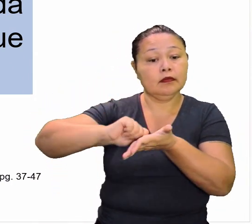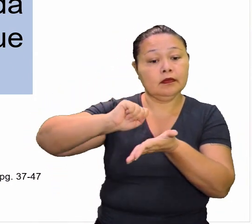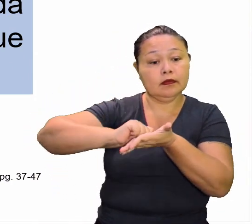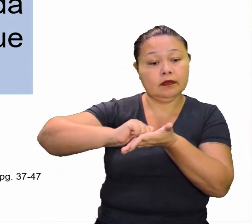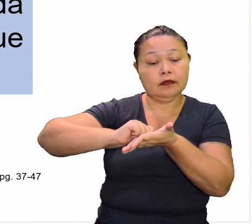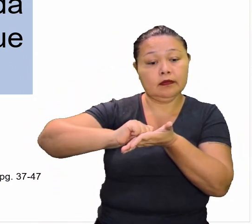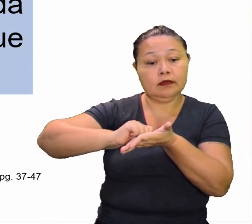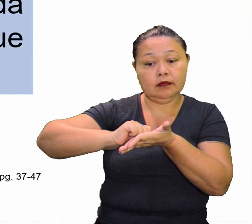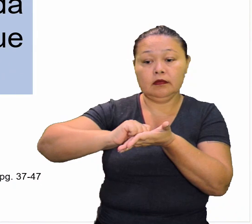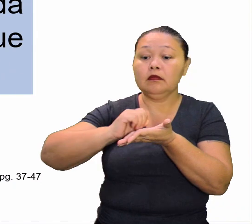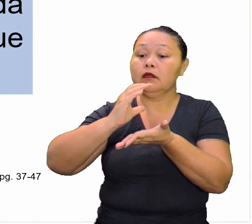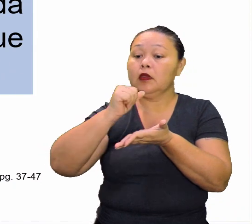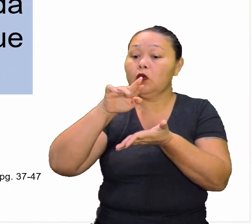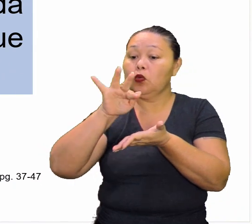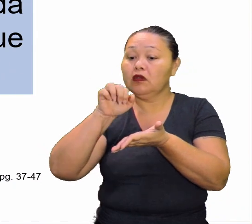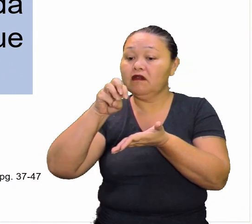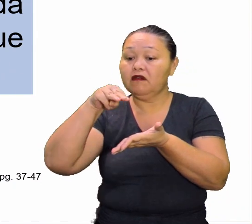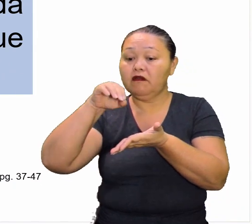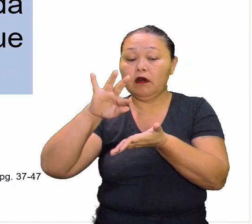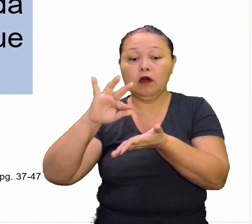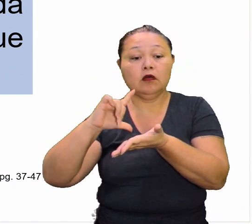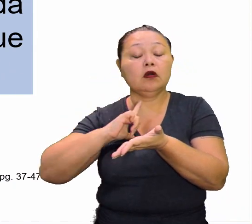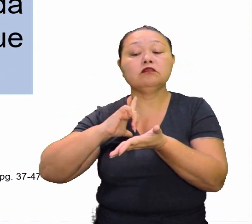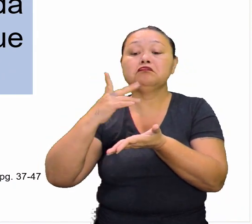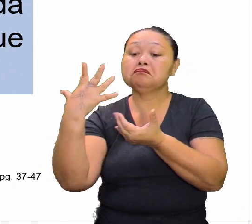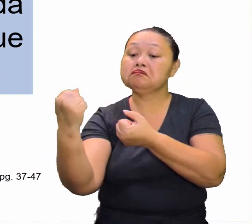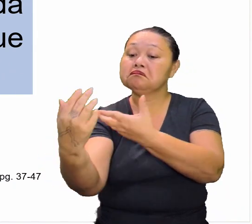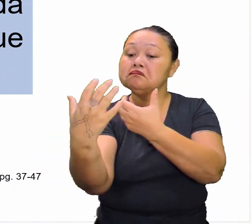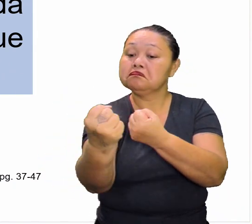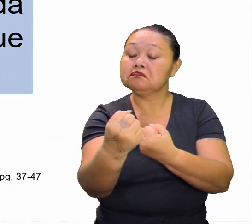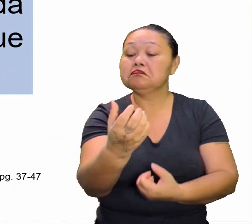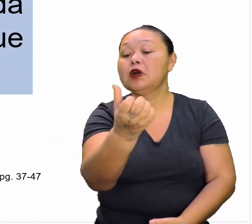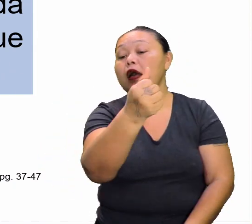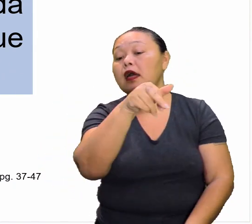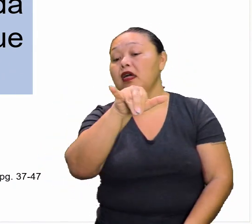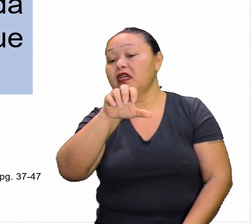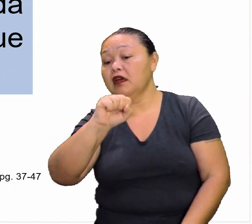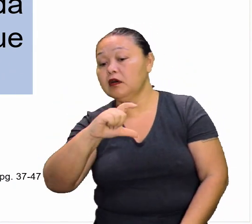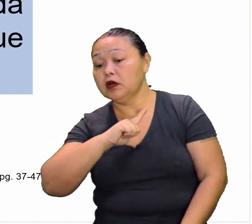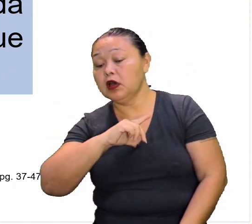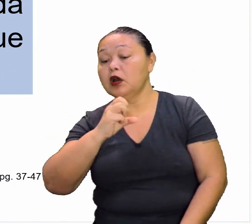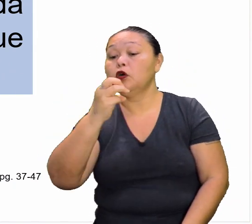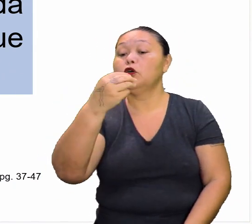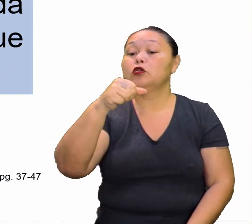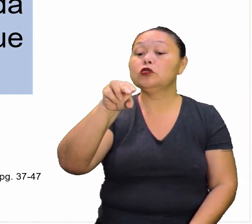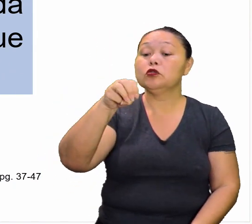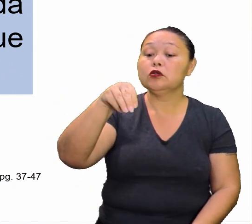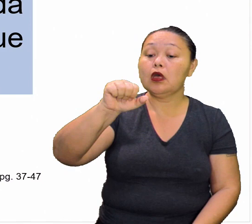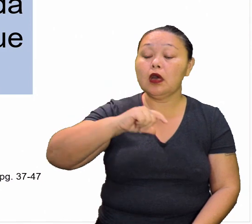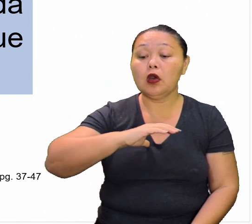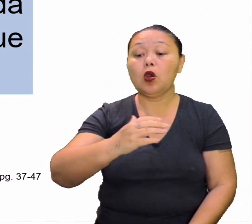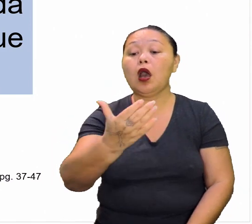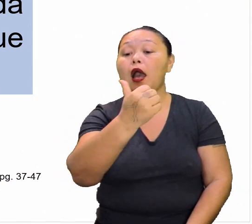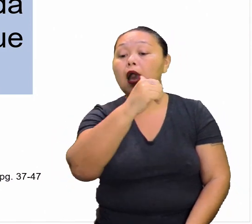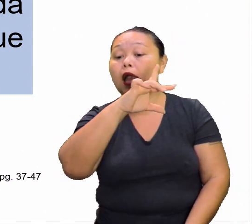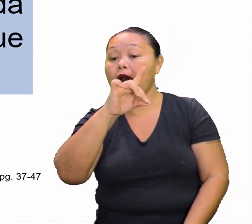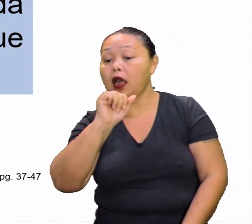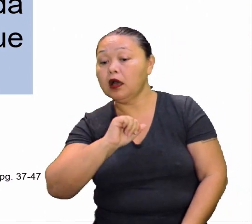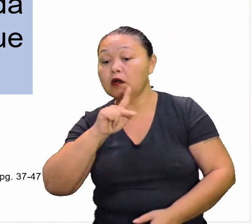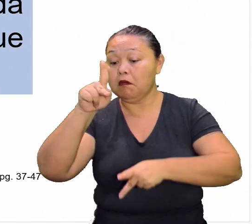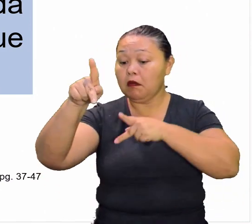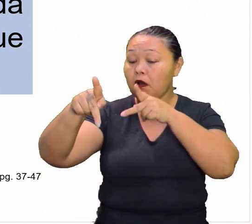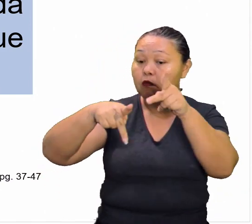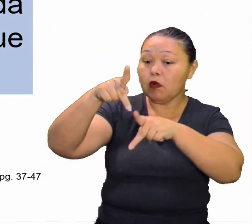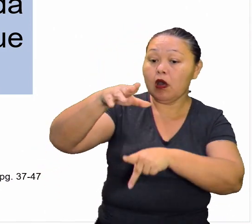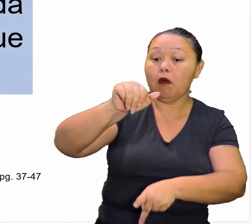escrita cuneiforme foi adotada pelos assírios, pelos sumérios, pelos acádios, pelos